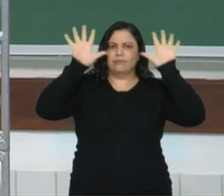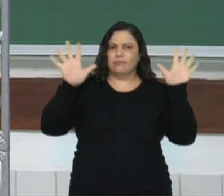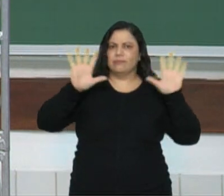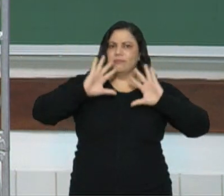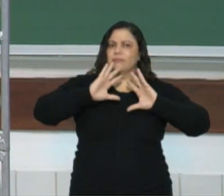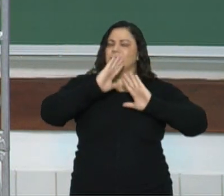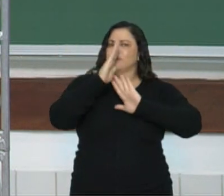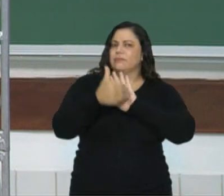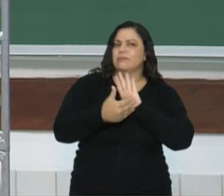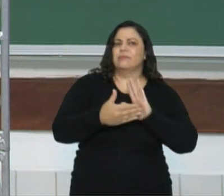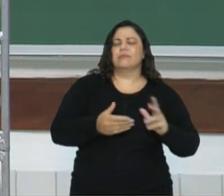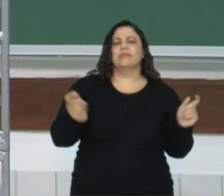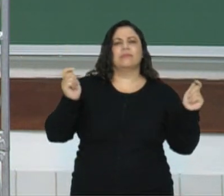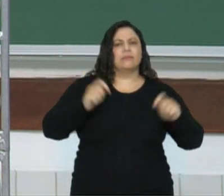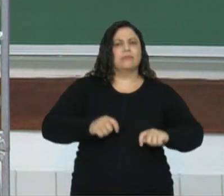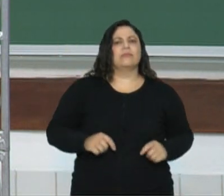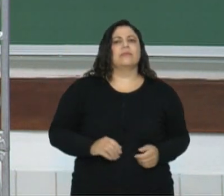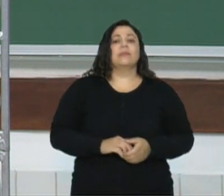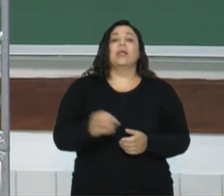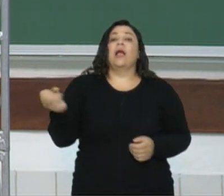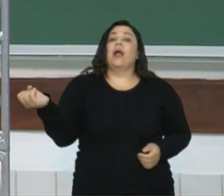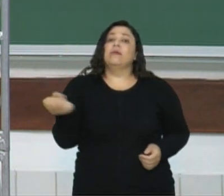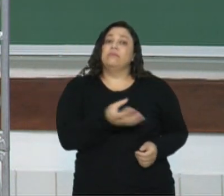todo. Então essa é